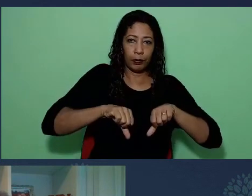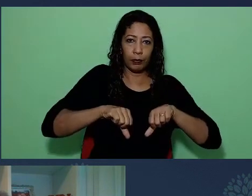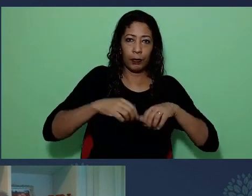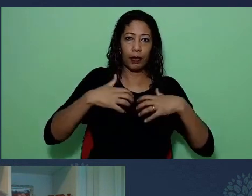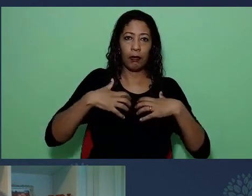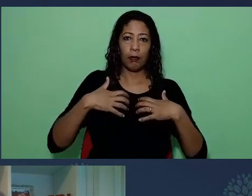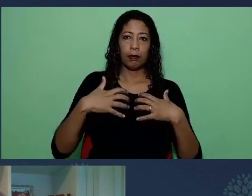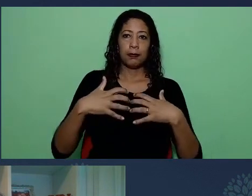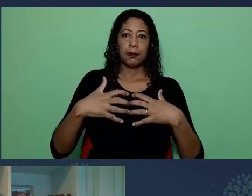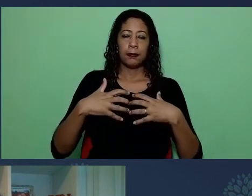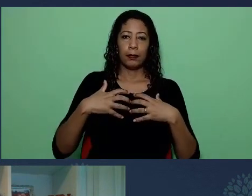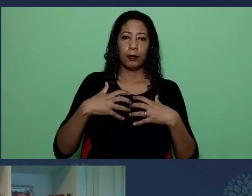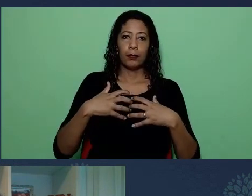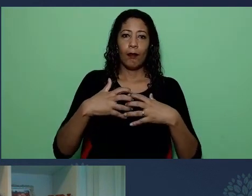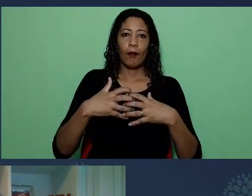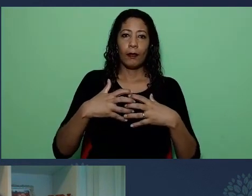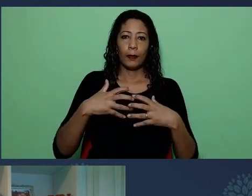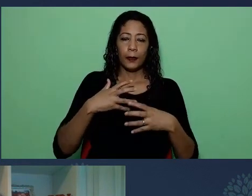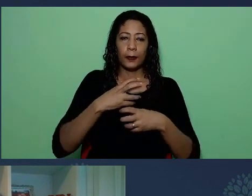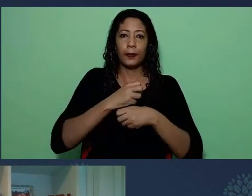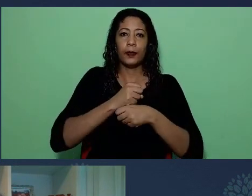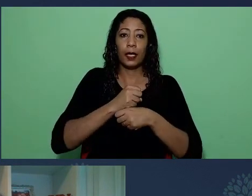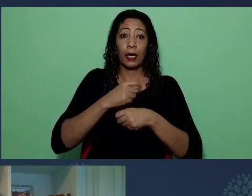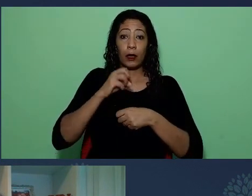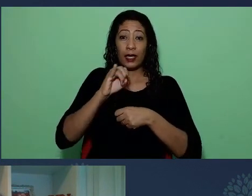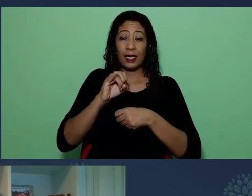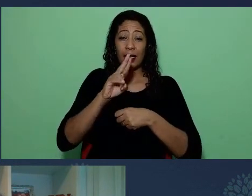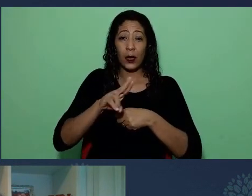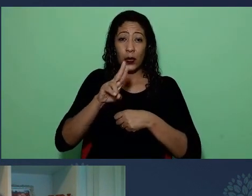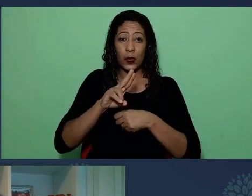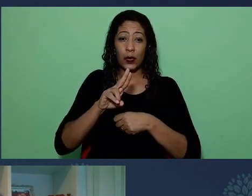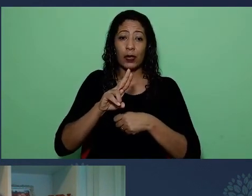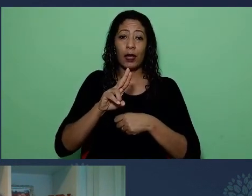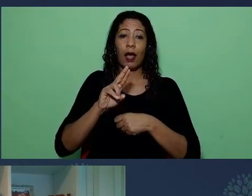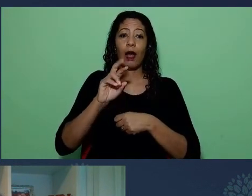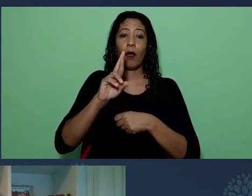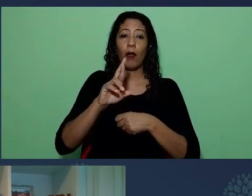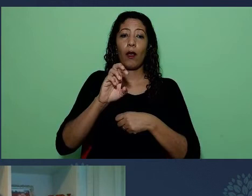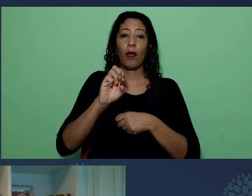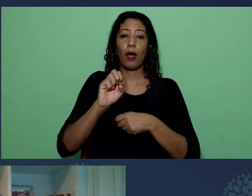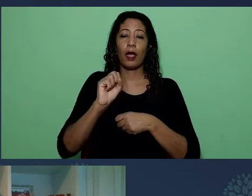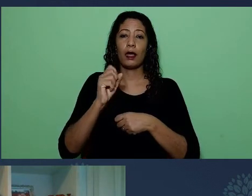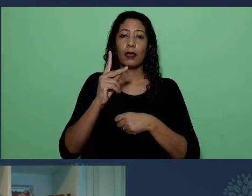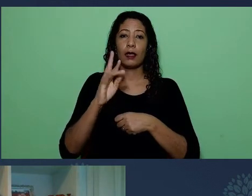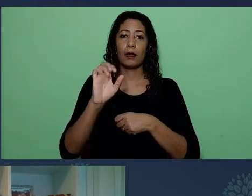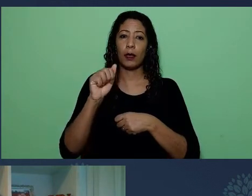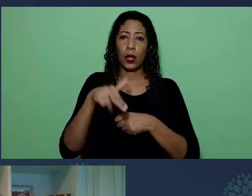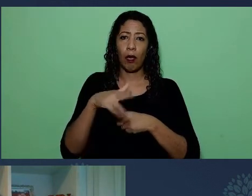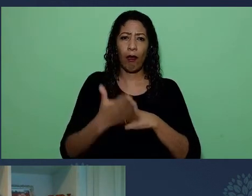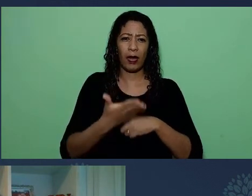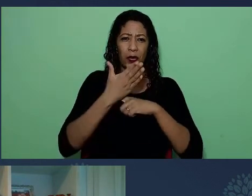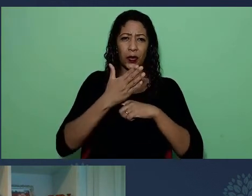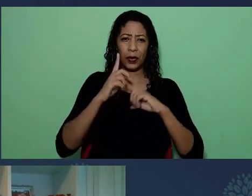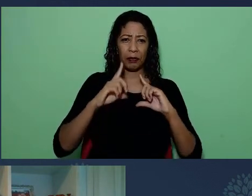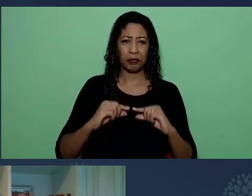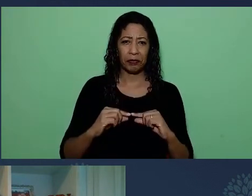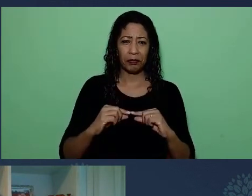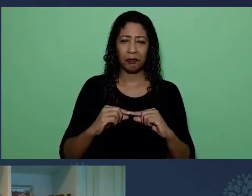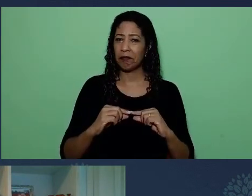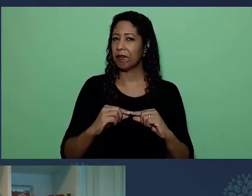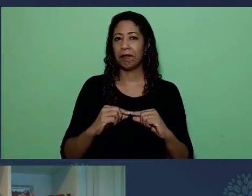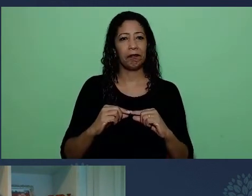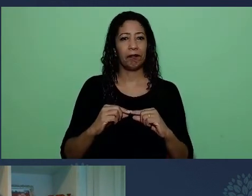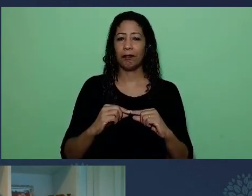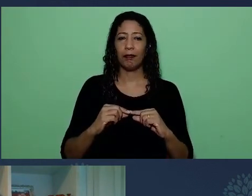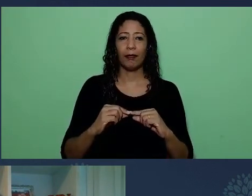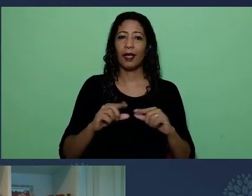uma broncoconstrição. Então, o uso do equipamento Respiron não vai aliviar essa sobrecarga muscular e muito menos melhorar